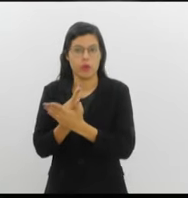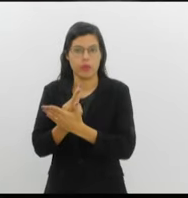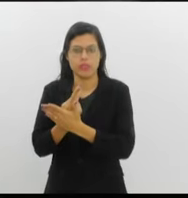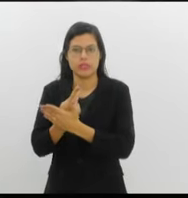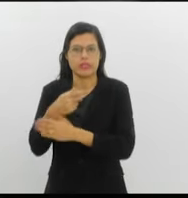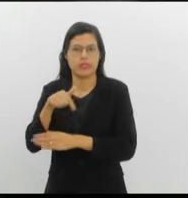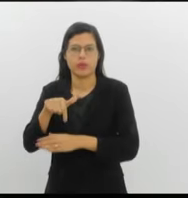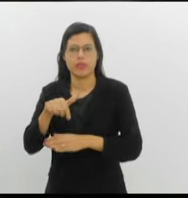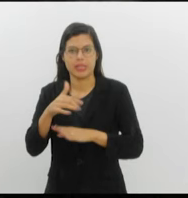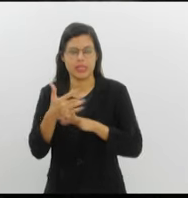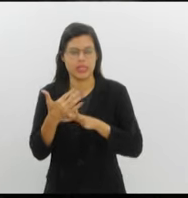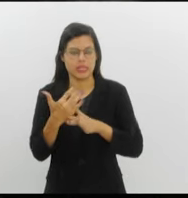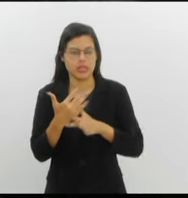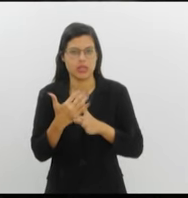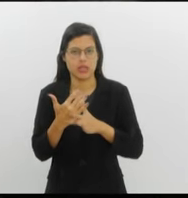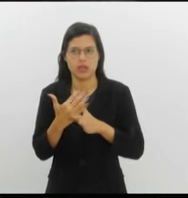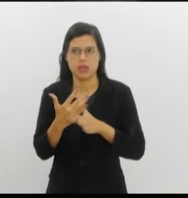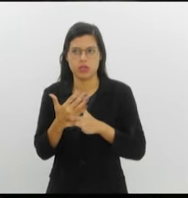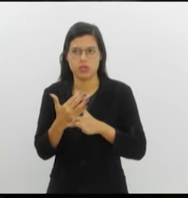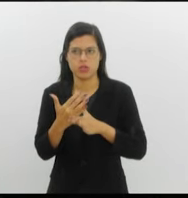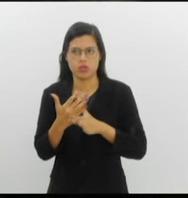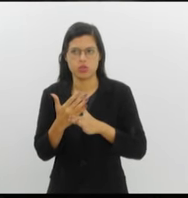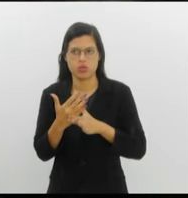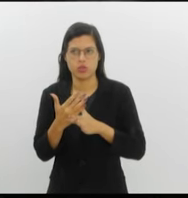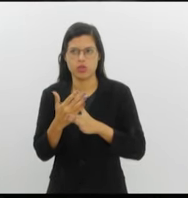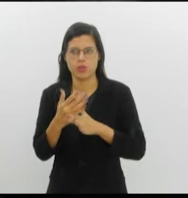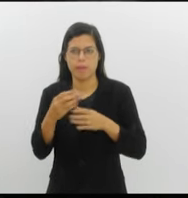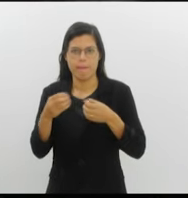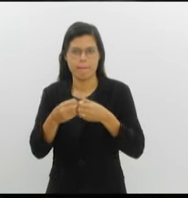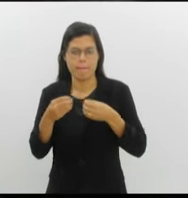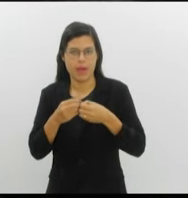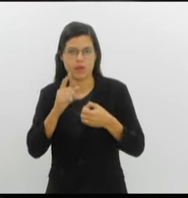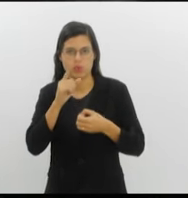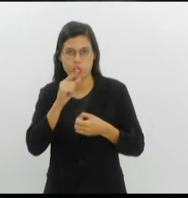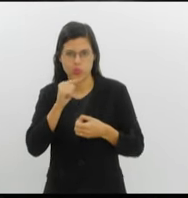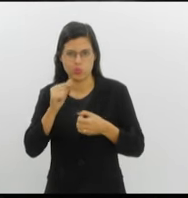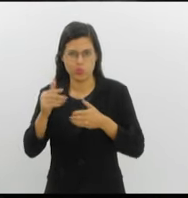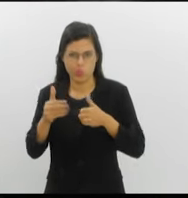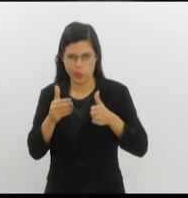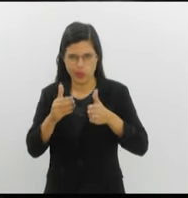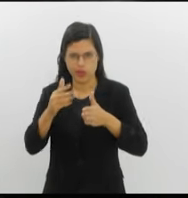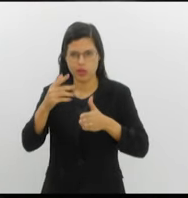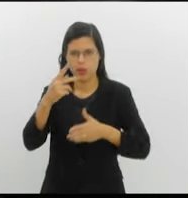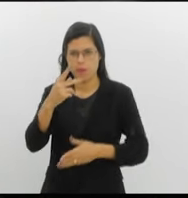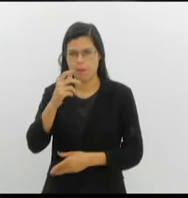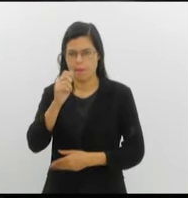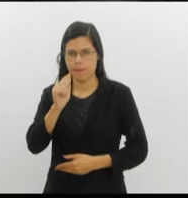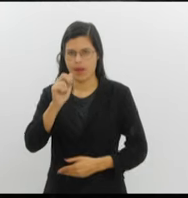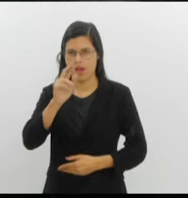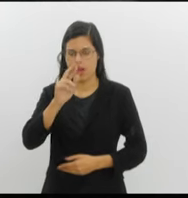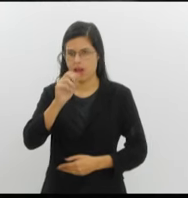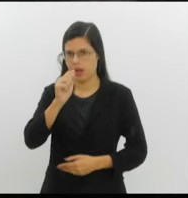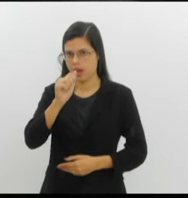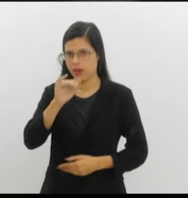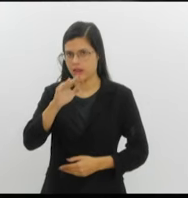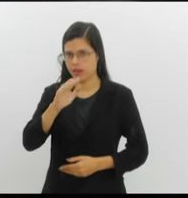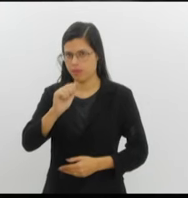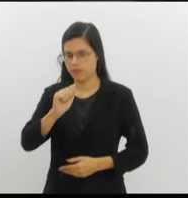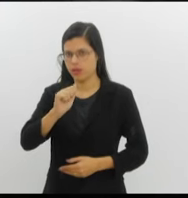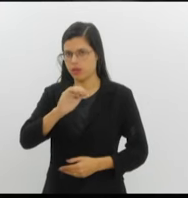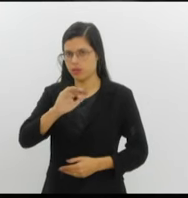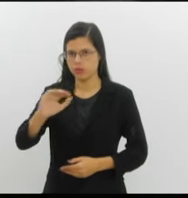na cidade, nos mananciais do Rio Paraíba do Sul, que é o grande fornecedor de água da nossa